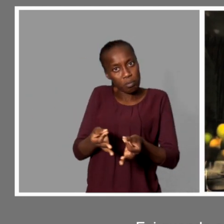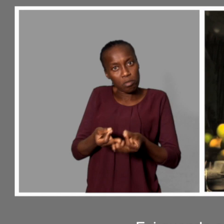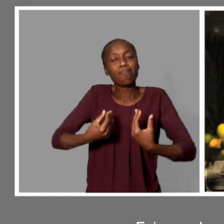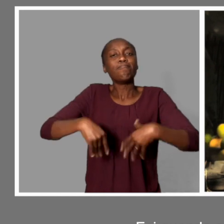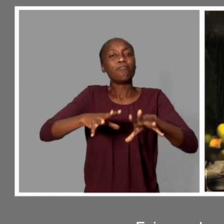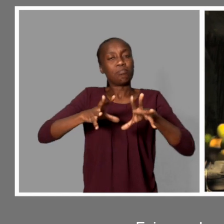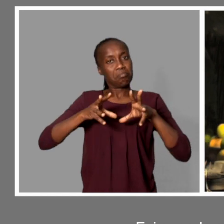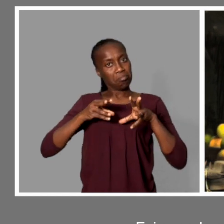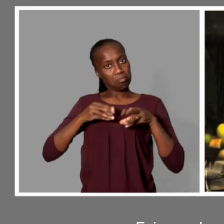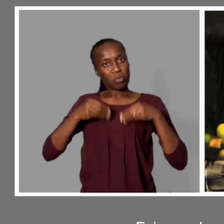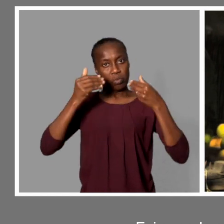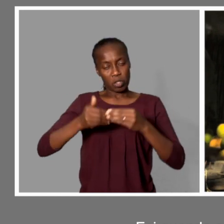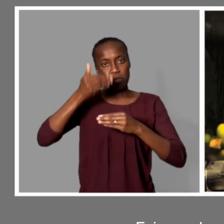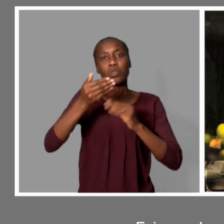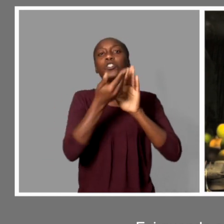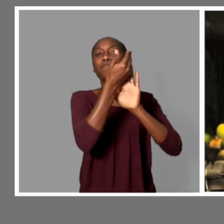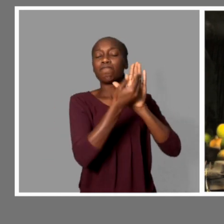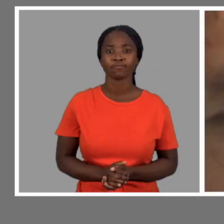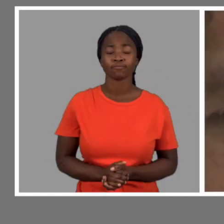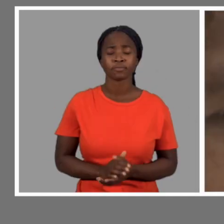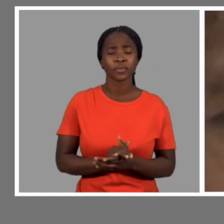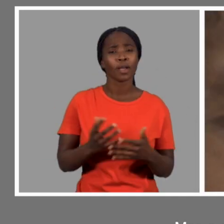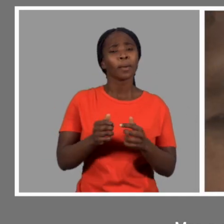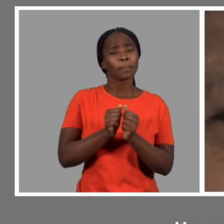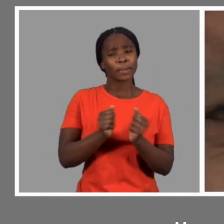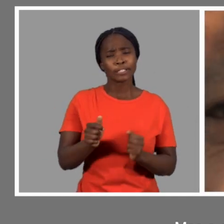fez-se a cirurgia.